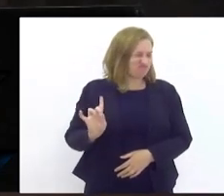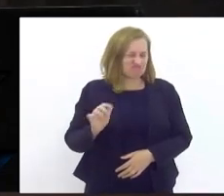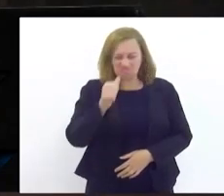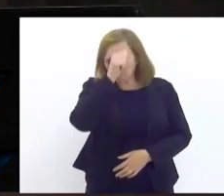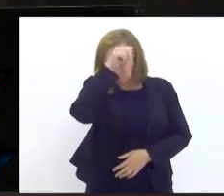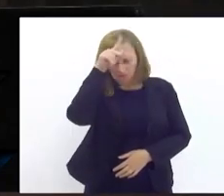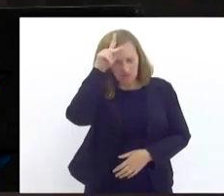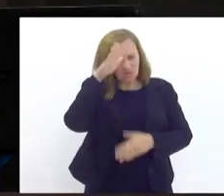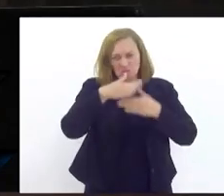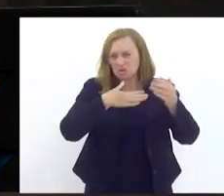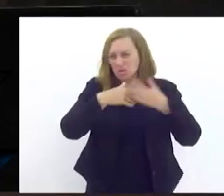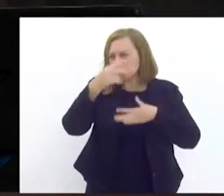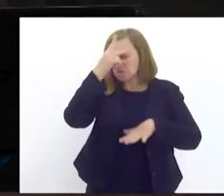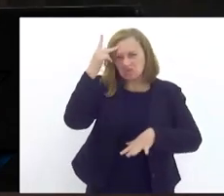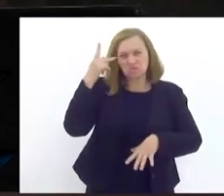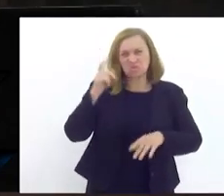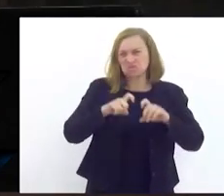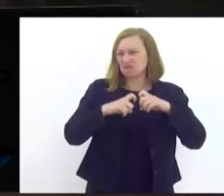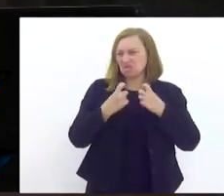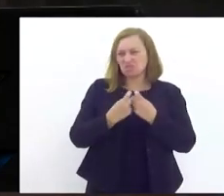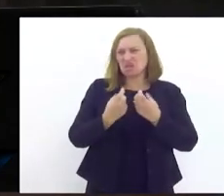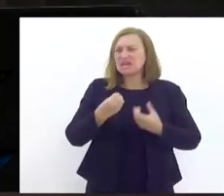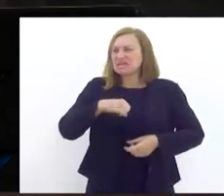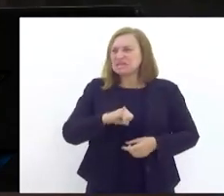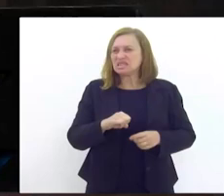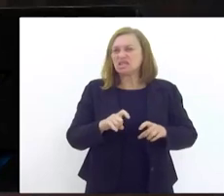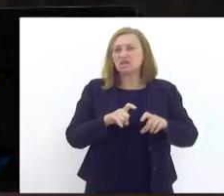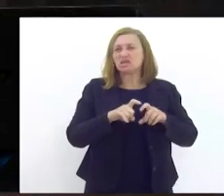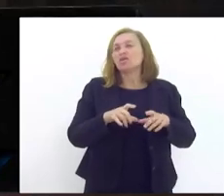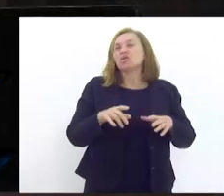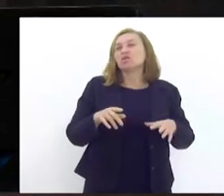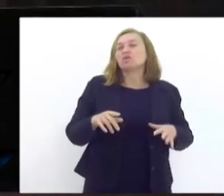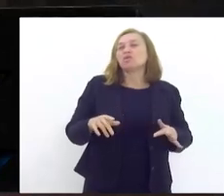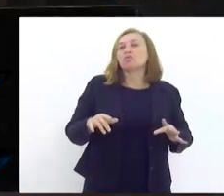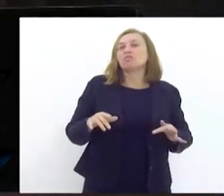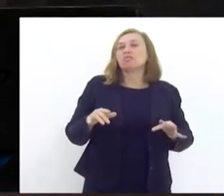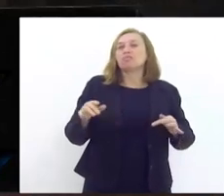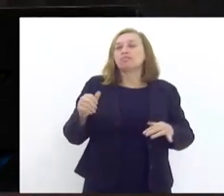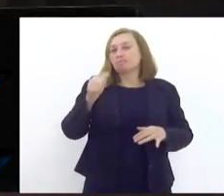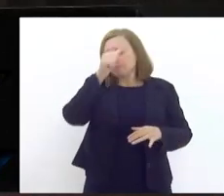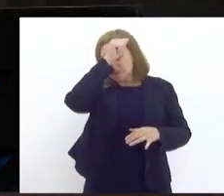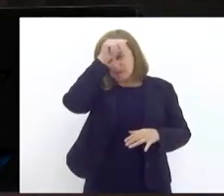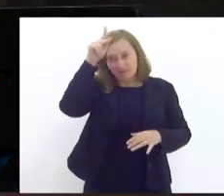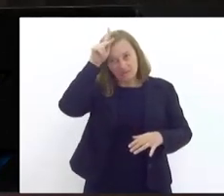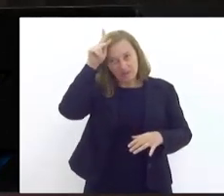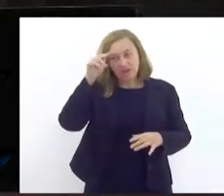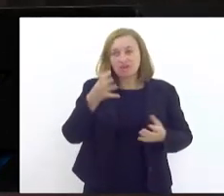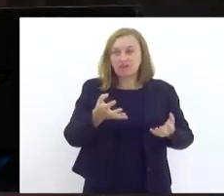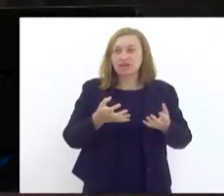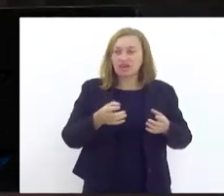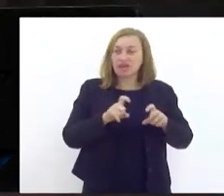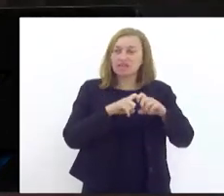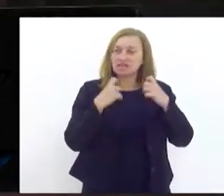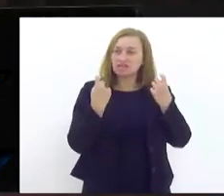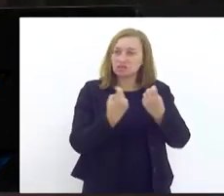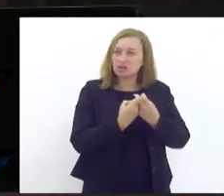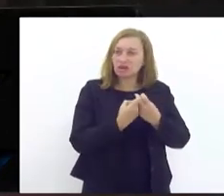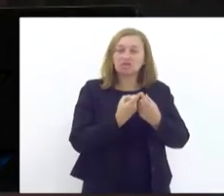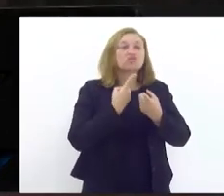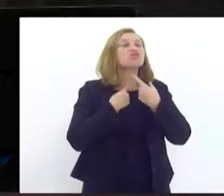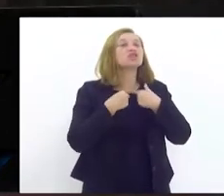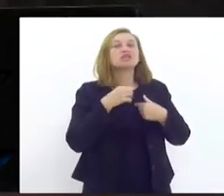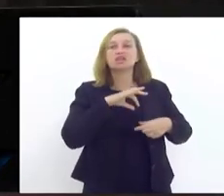nem de quem quer que seja se o prefeito quer ser feliz exercendo a sua sexualidade o seu